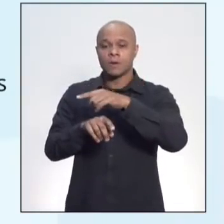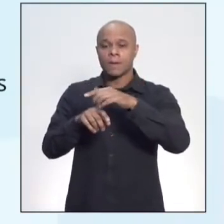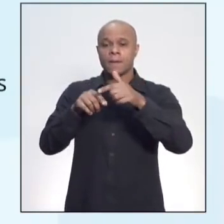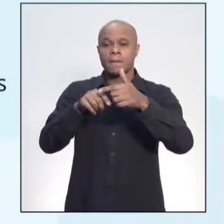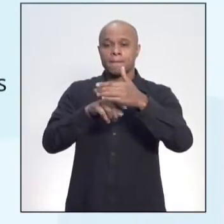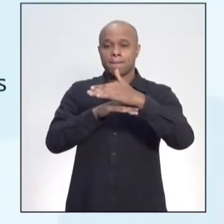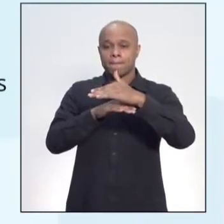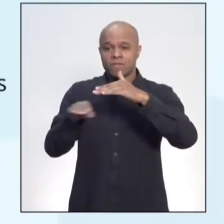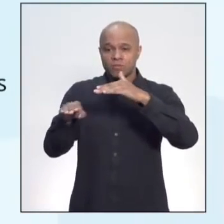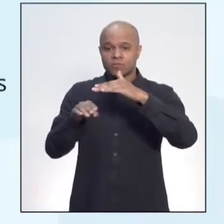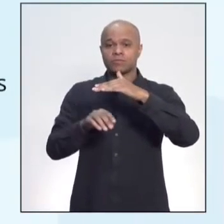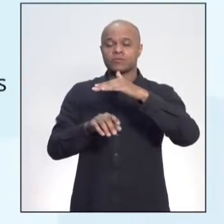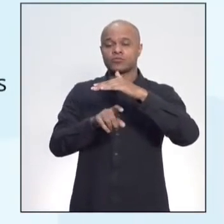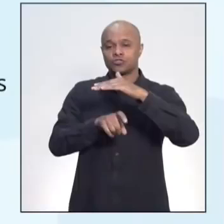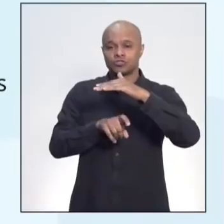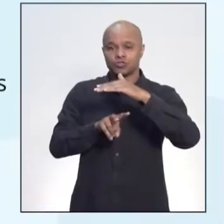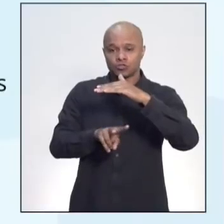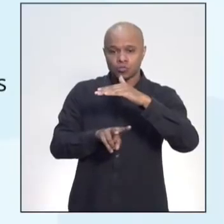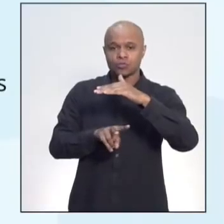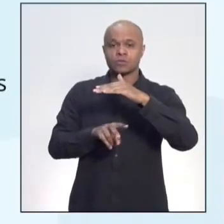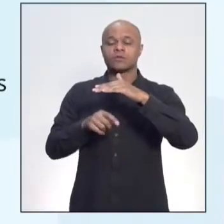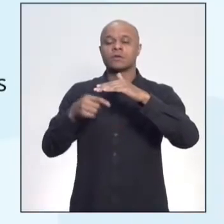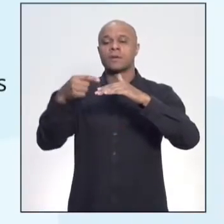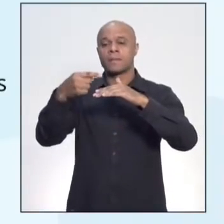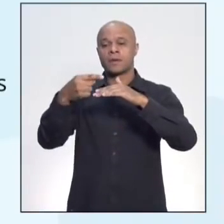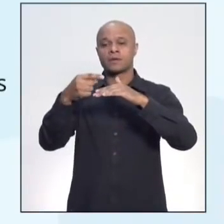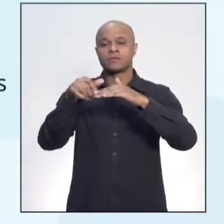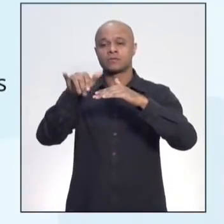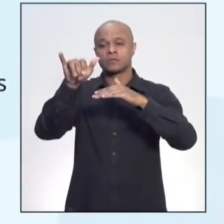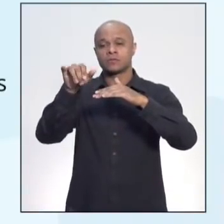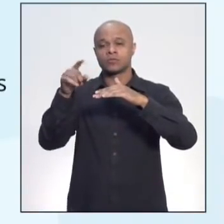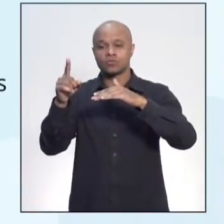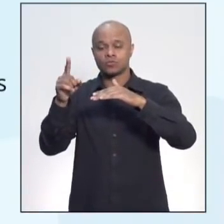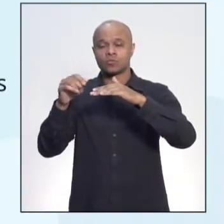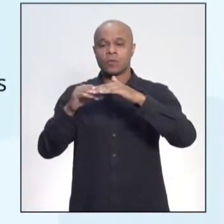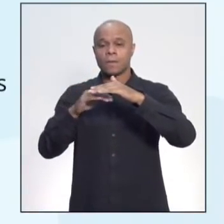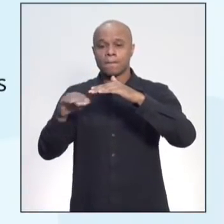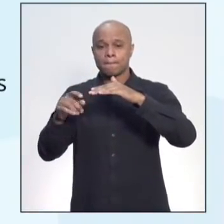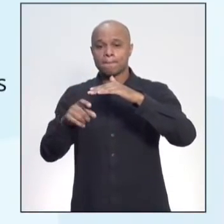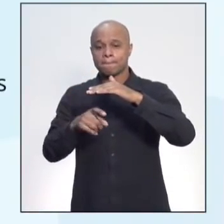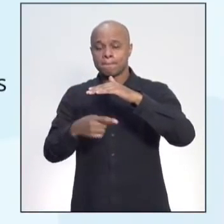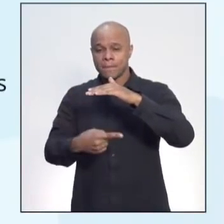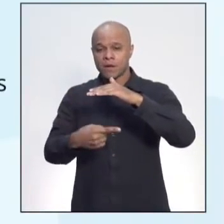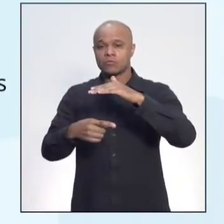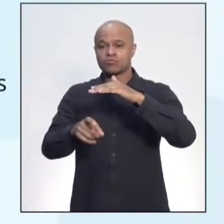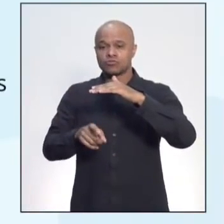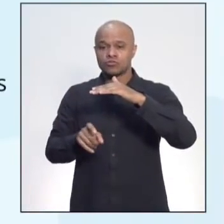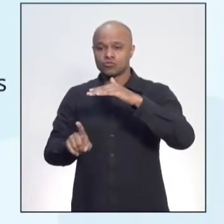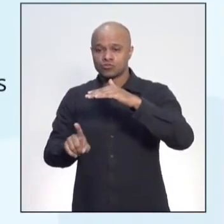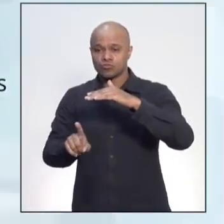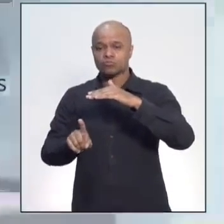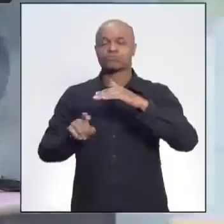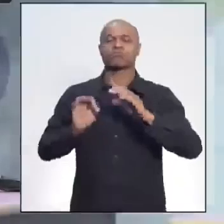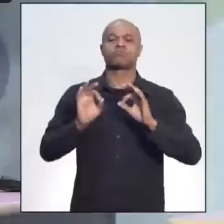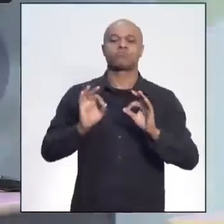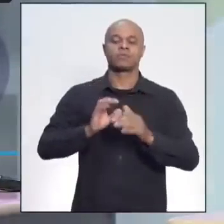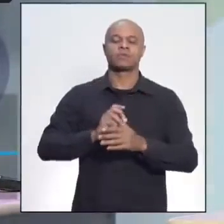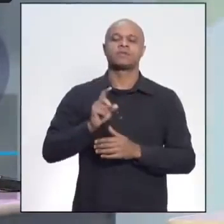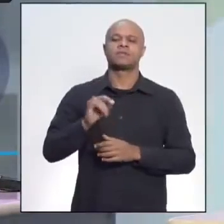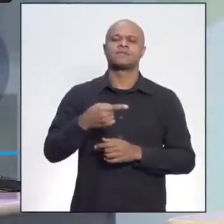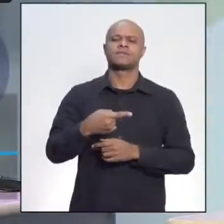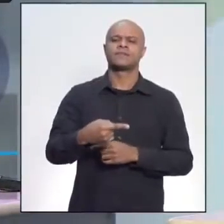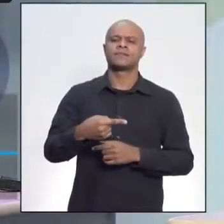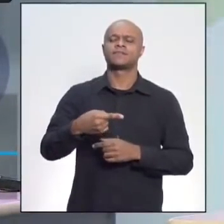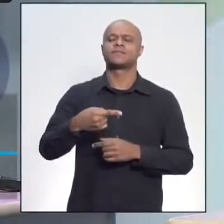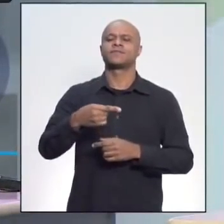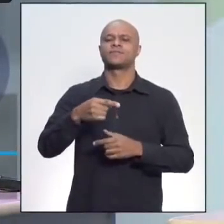isso, a gente descobre o valor do A. Se esse A for um número positivo, a função é crescente. Se esse A for um número negativo,